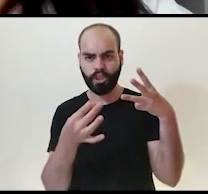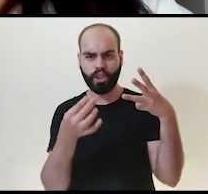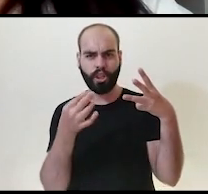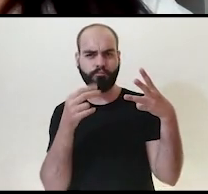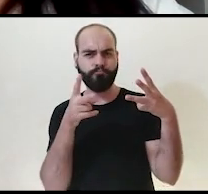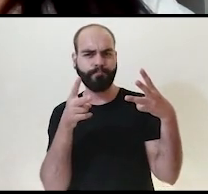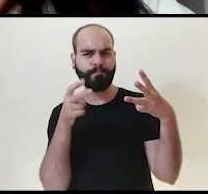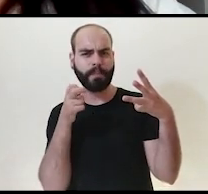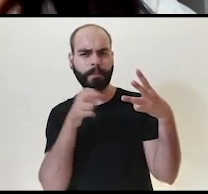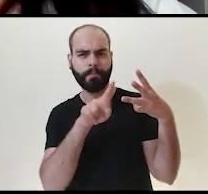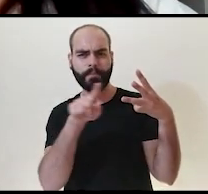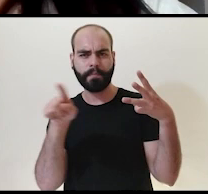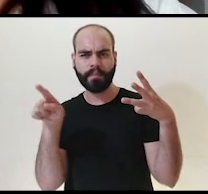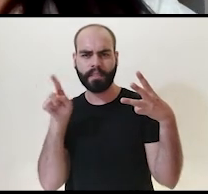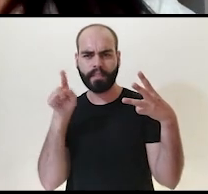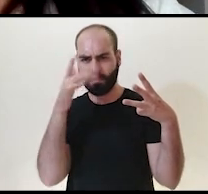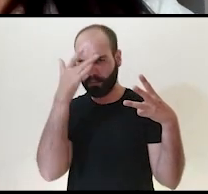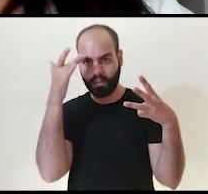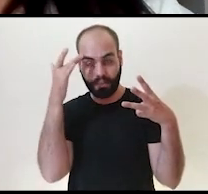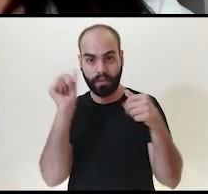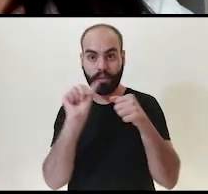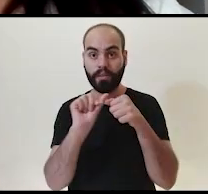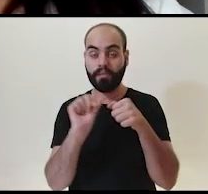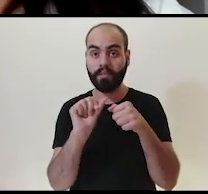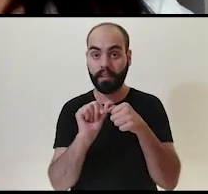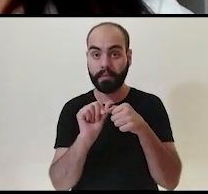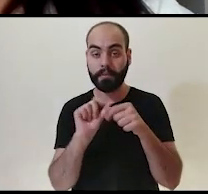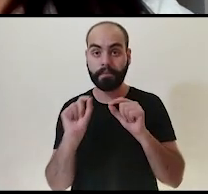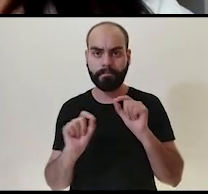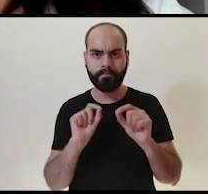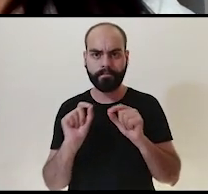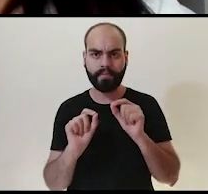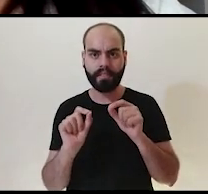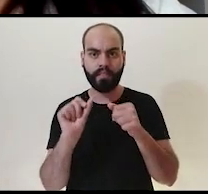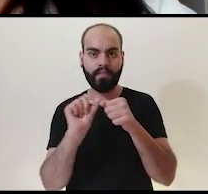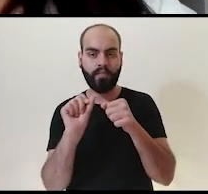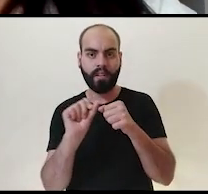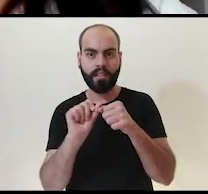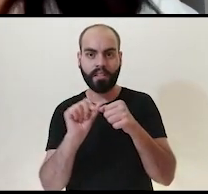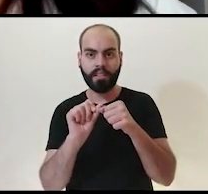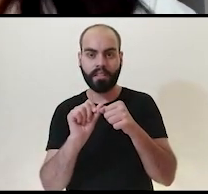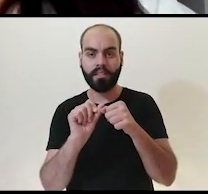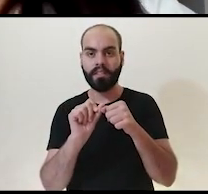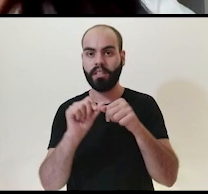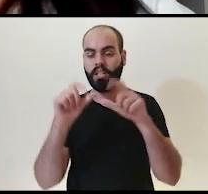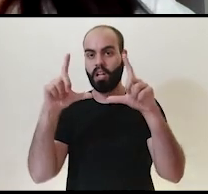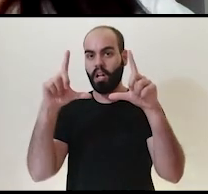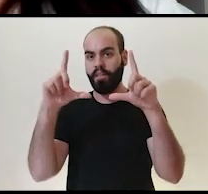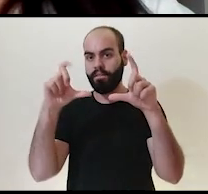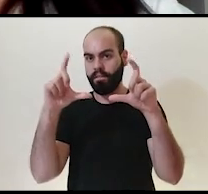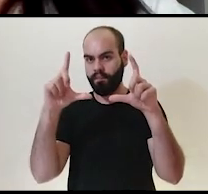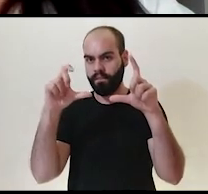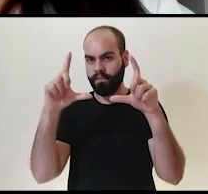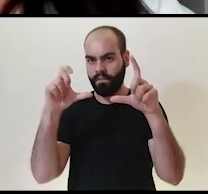vejo que as pessoas cometem esse erro com muita frequência, que é fazer foto com as linhas tortas. E para